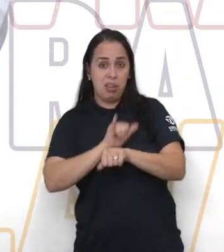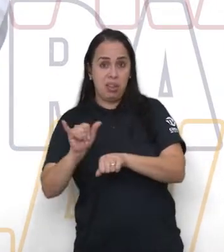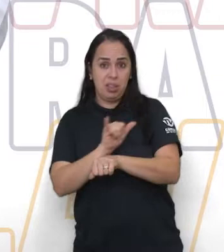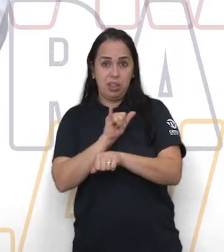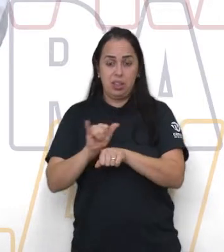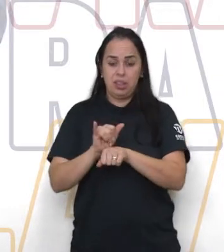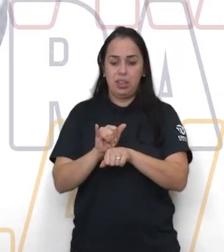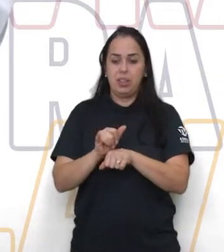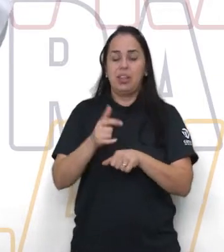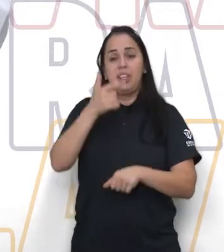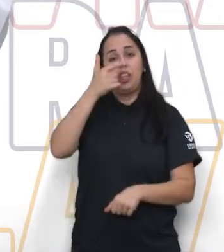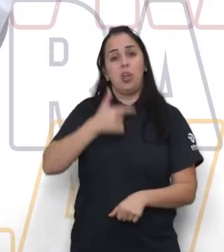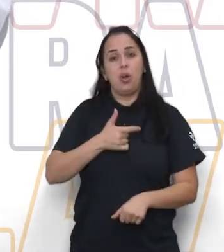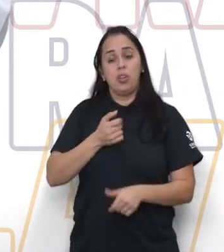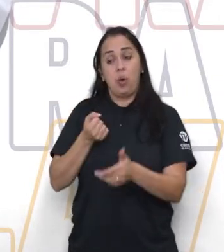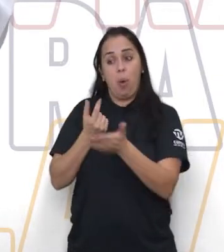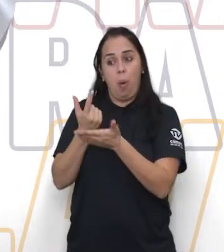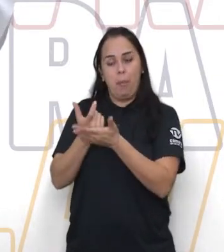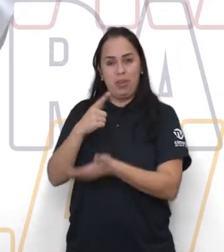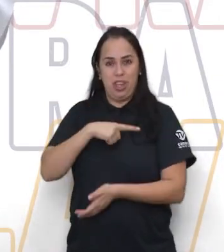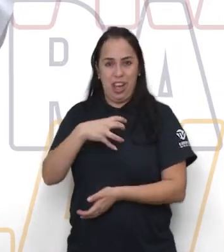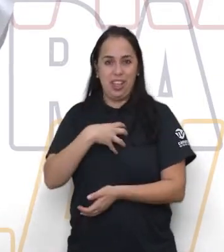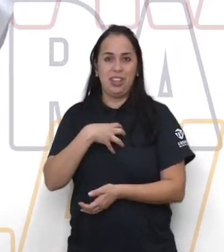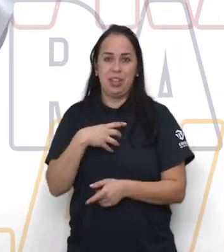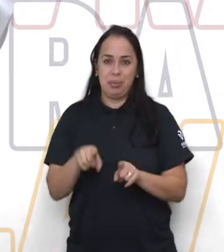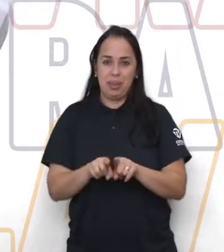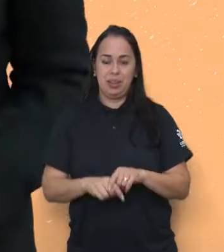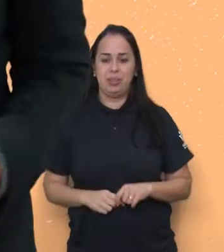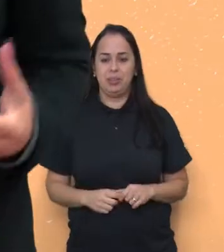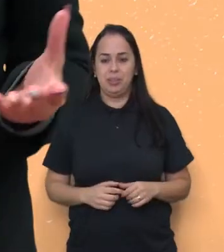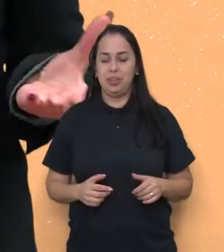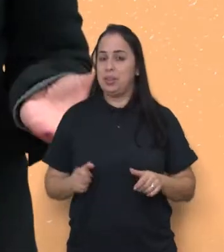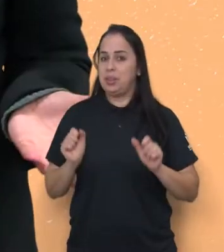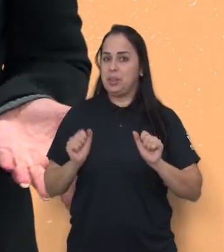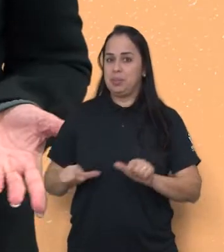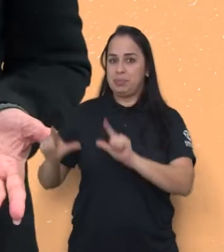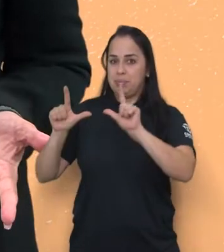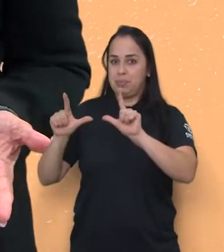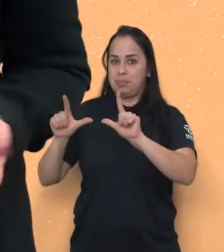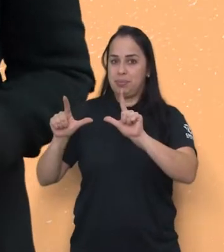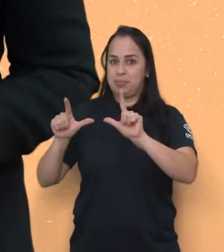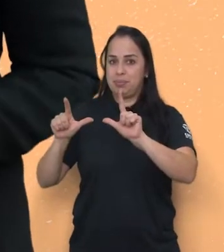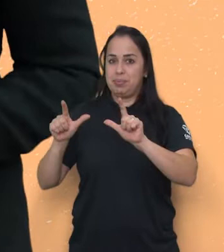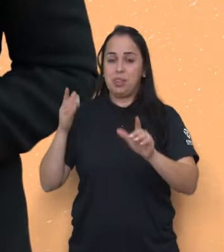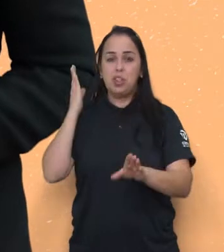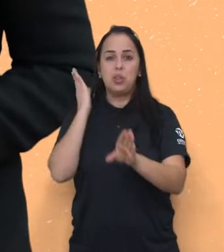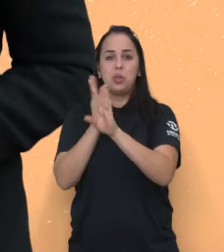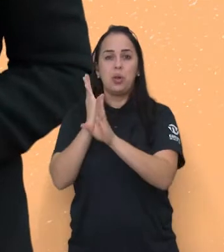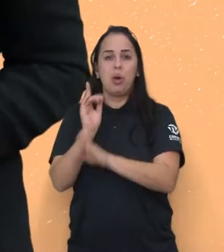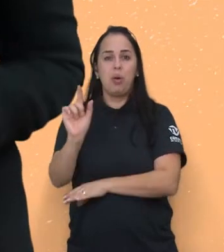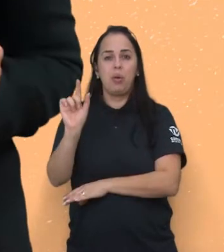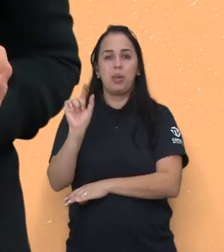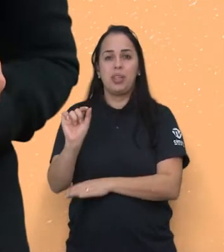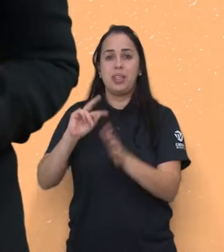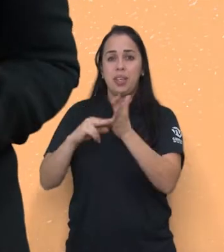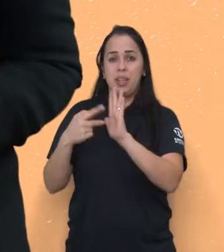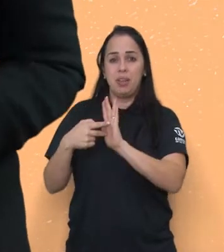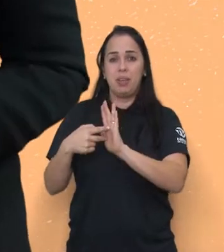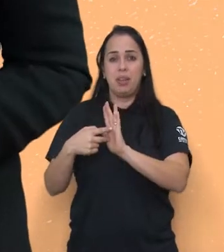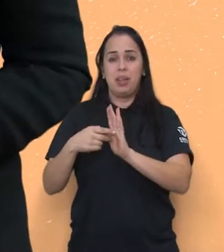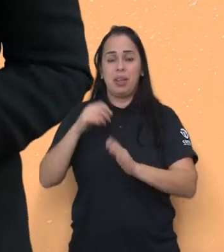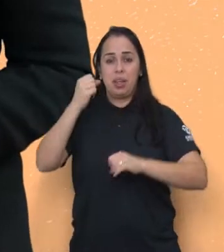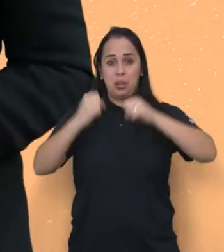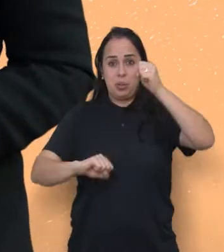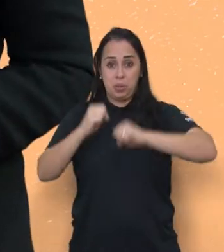estratégia de negócios e para nós consumidores ainda forma de comprar e nesse primeiro bloco descobrimos O que